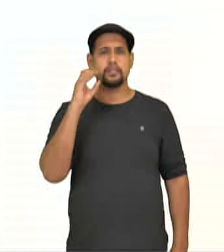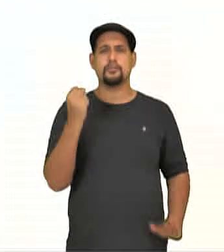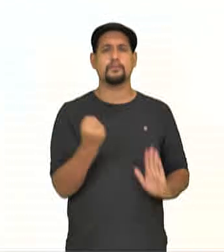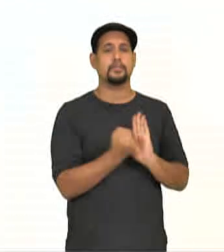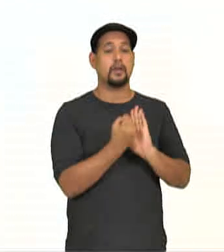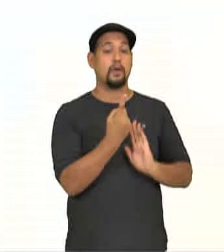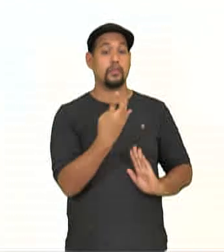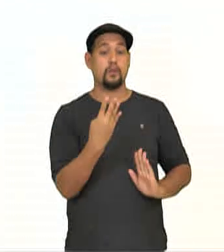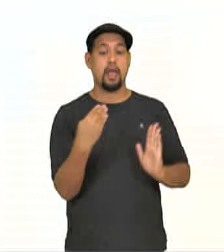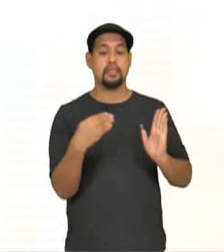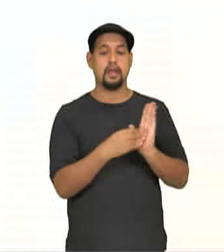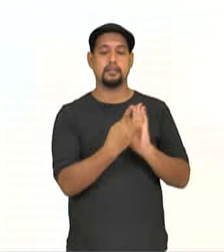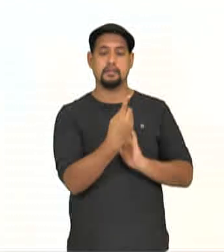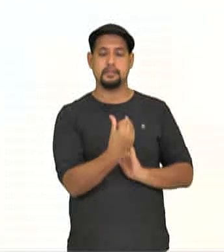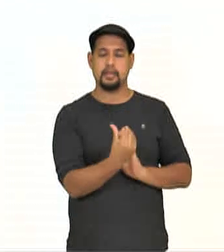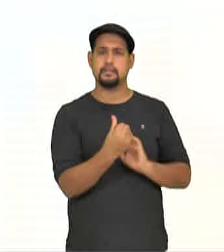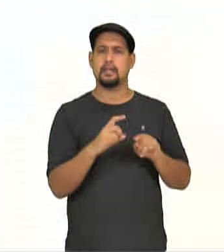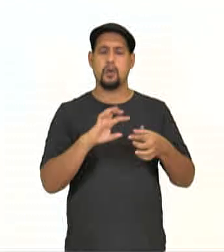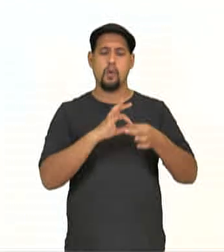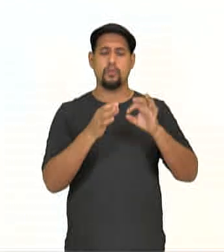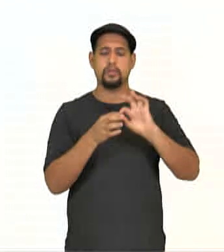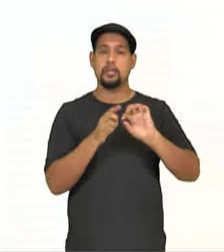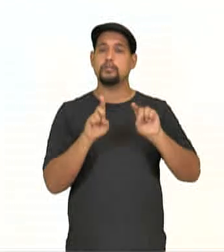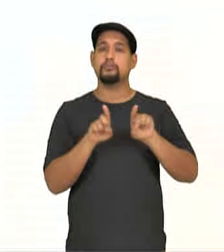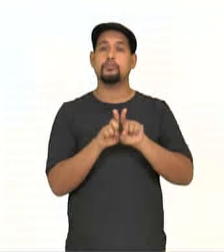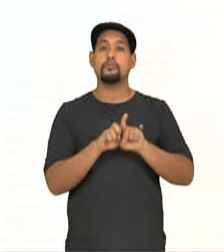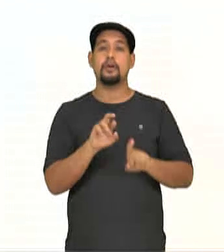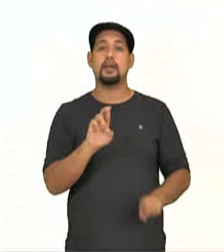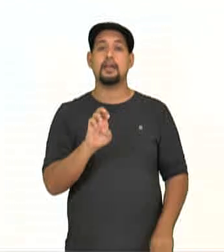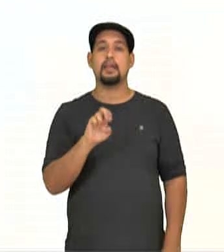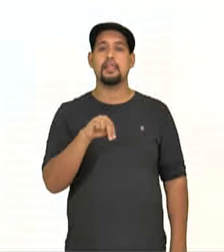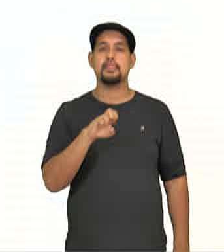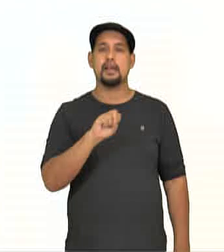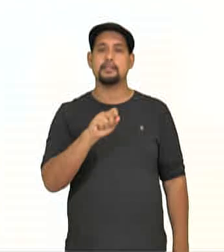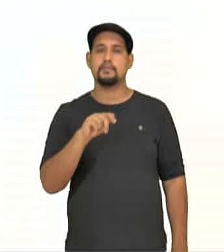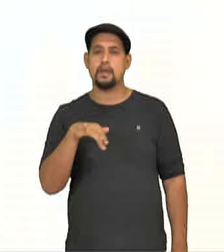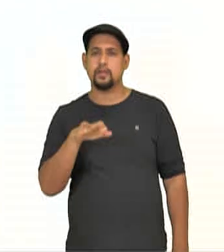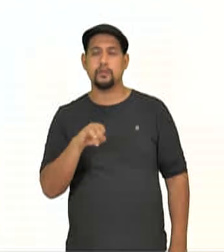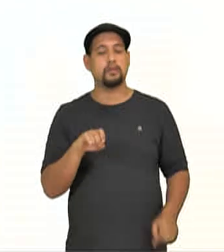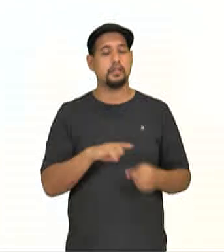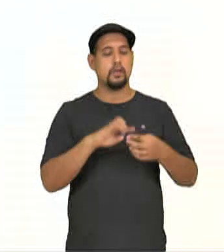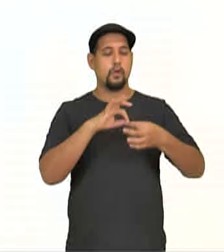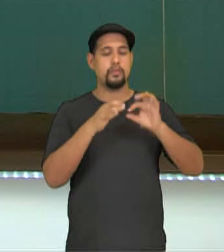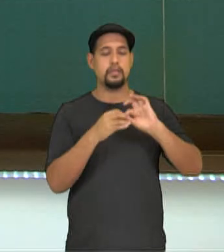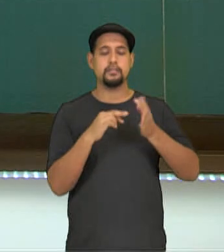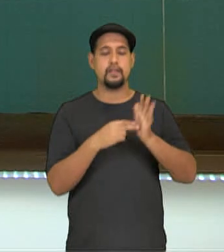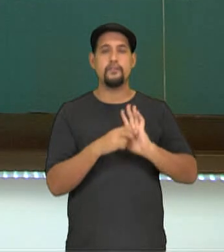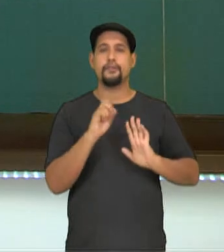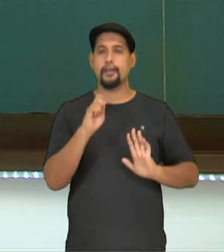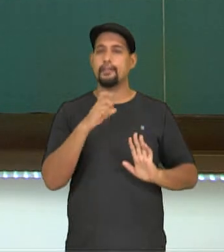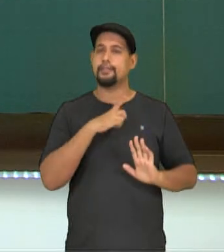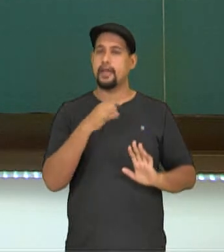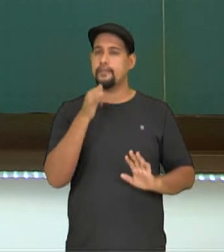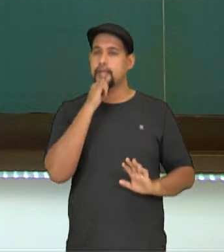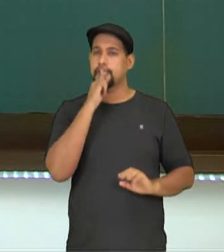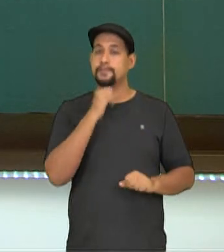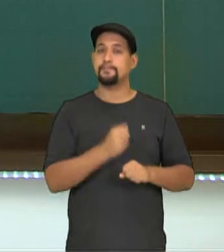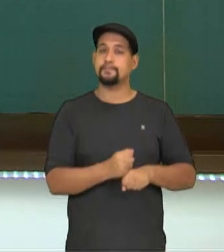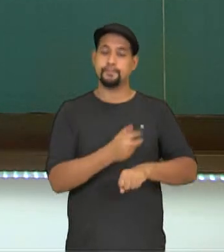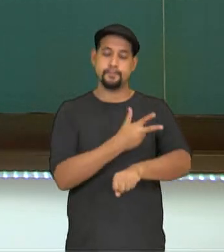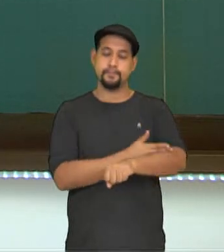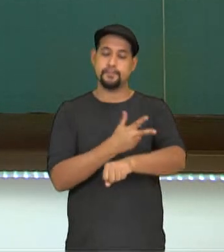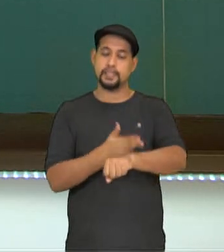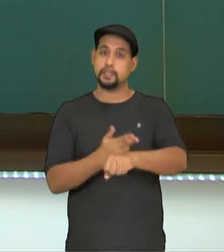ao XVI, durante o contexto do Renascimento. Ou seja, nesse contexto, né, estavam saindo da Idade Média para entrar